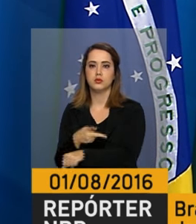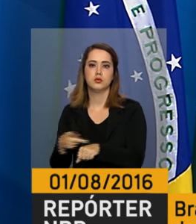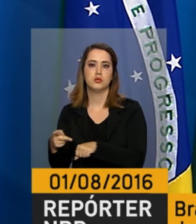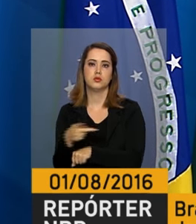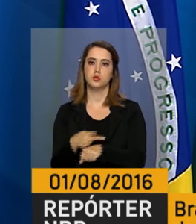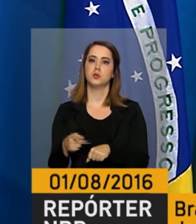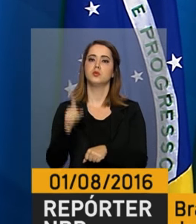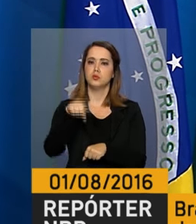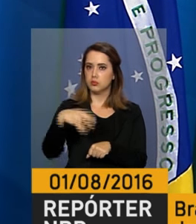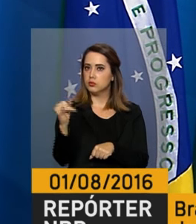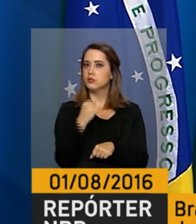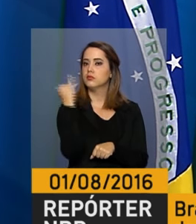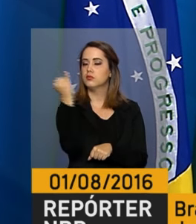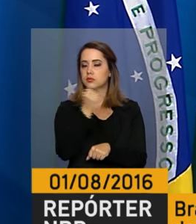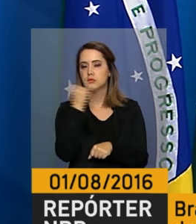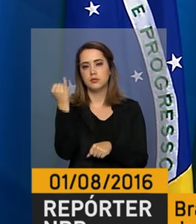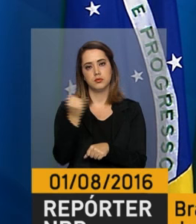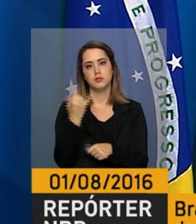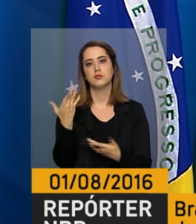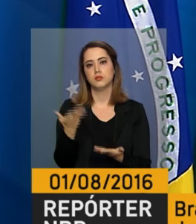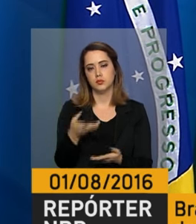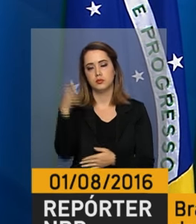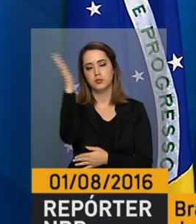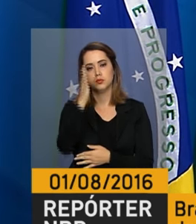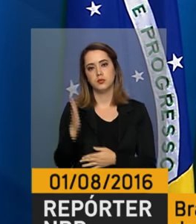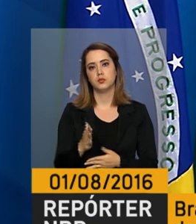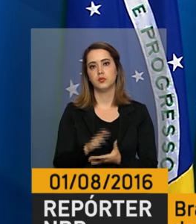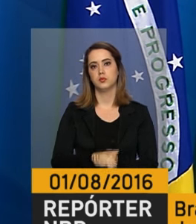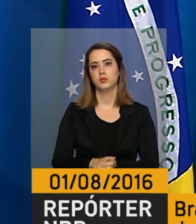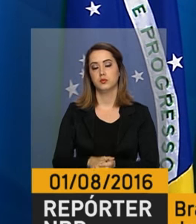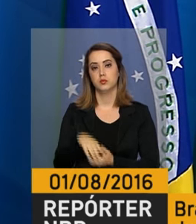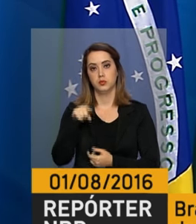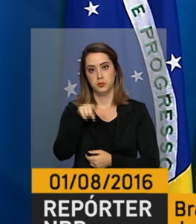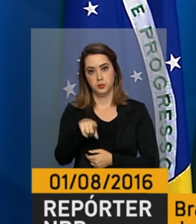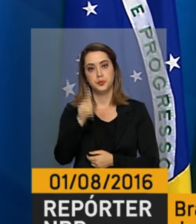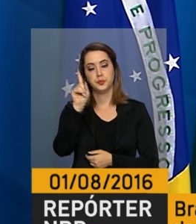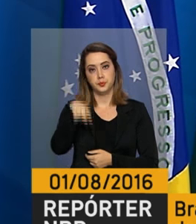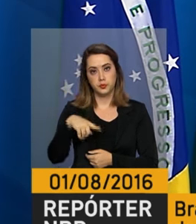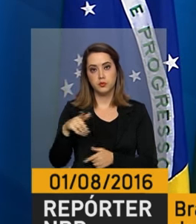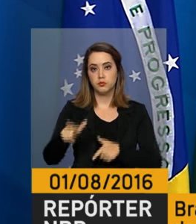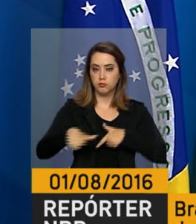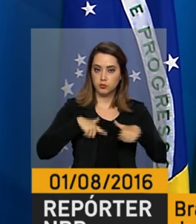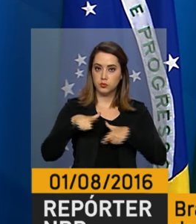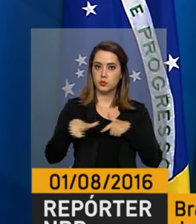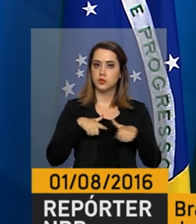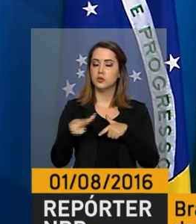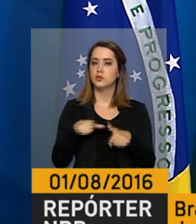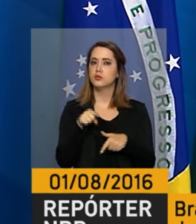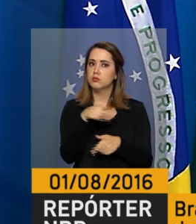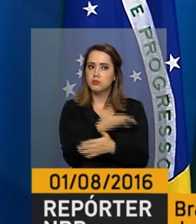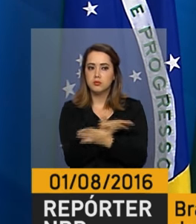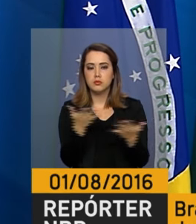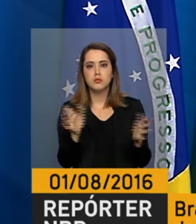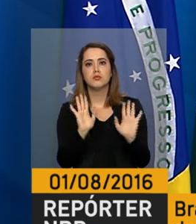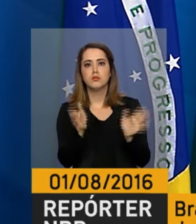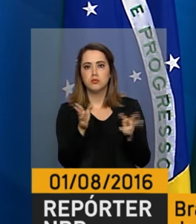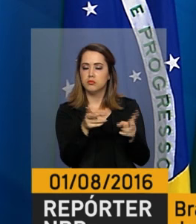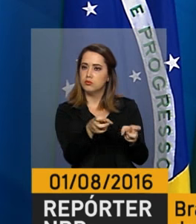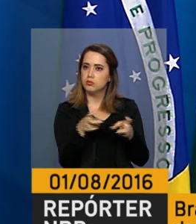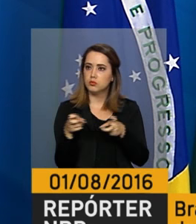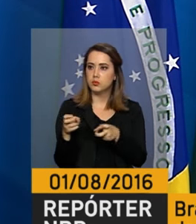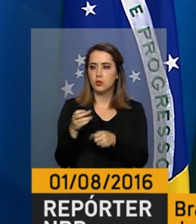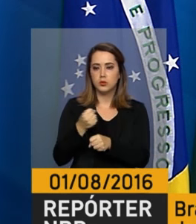Isso é importantíssimo para o Brasil. E este foi um trabalho, como perceberam, ao longo de muitos